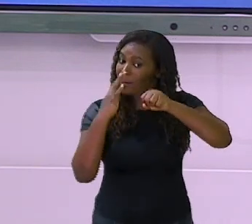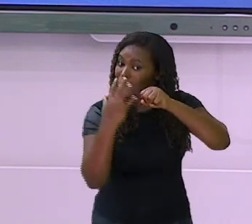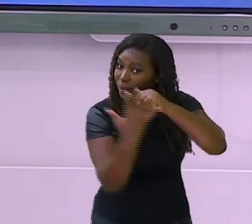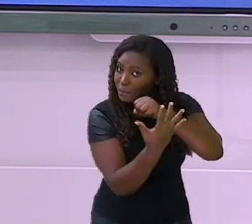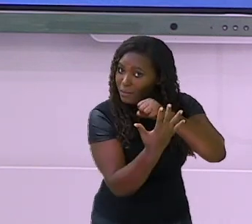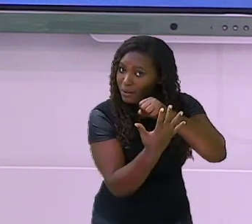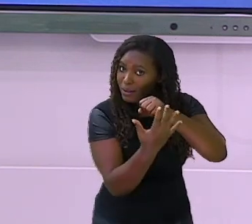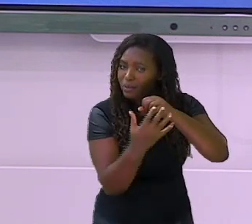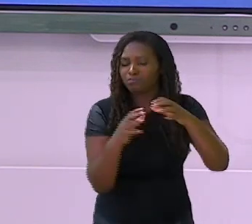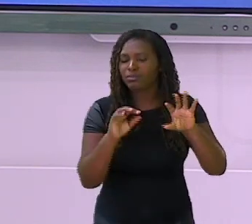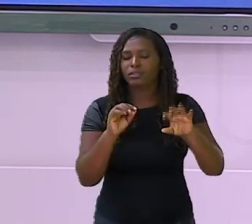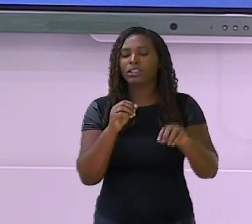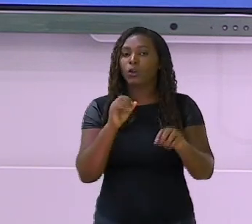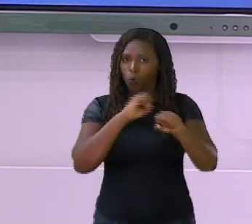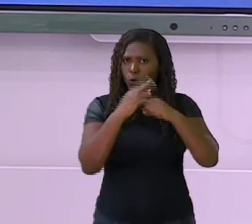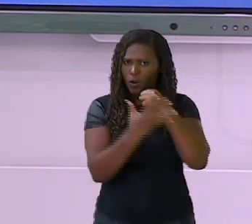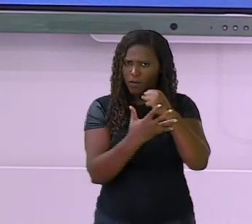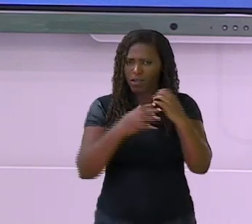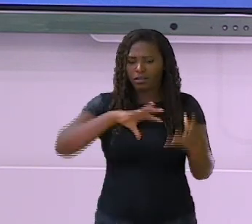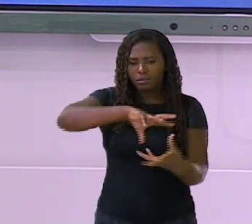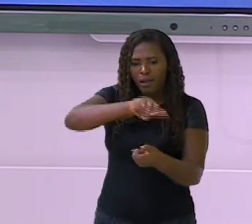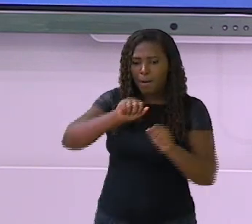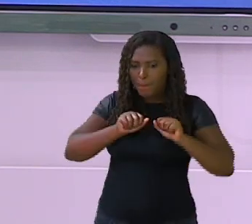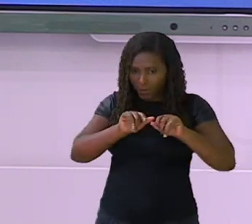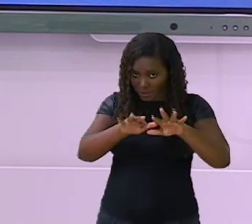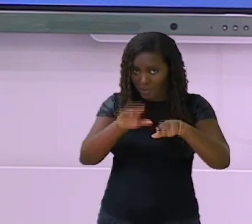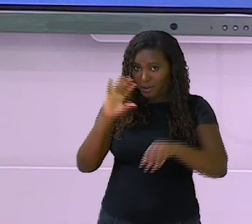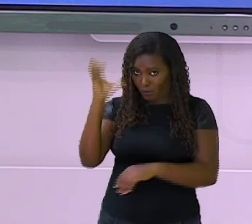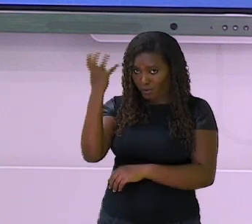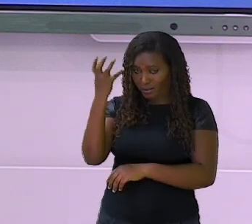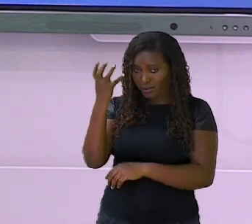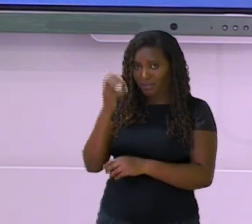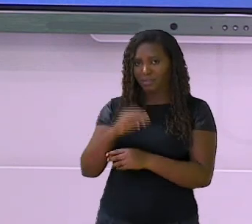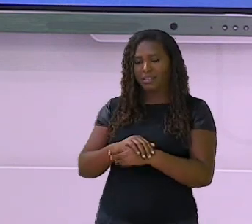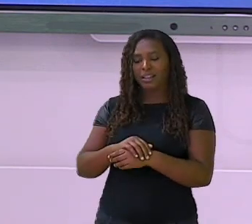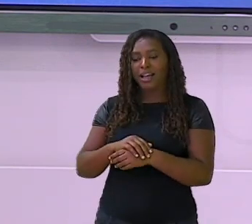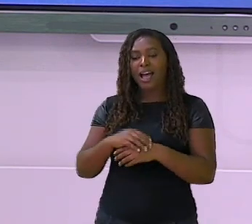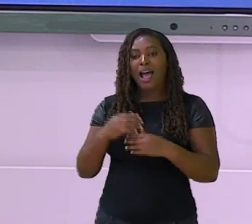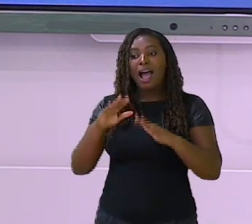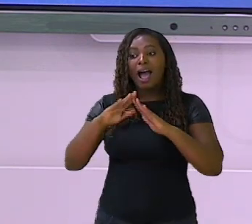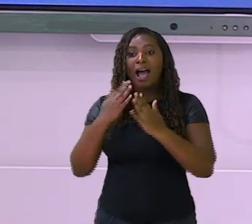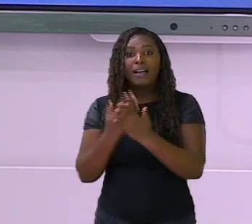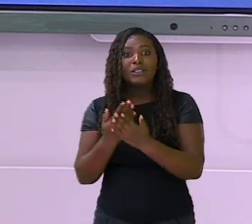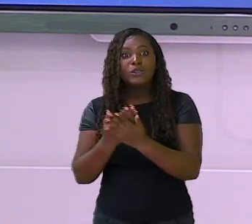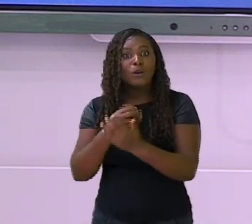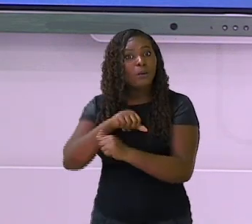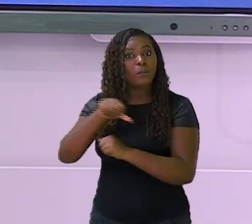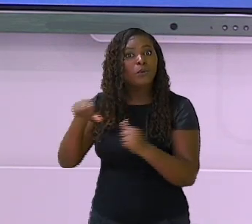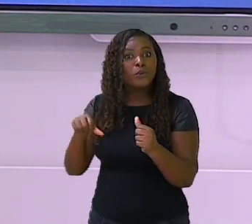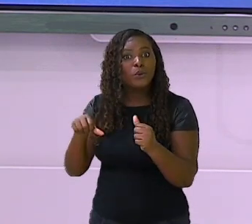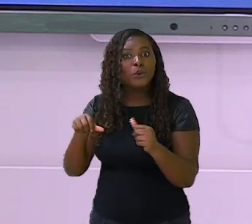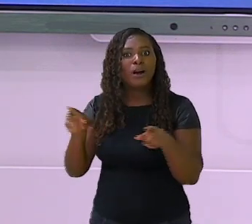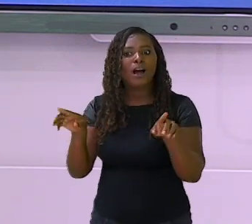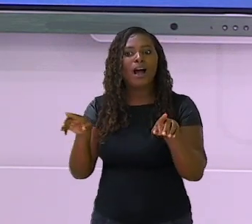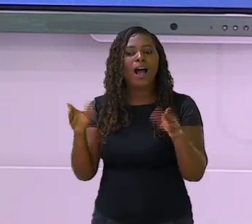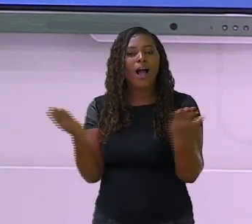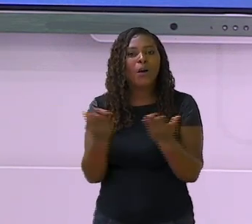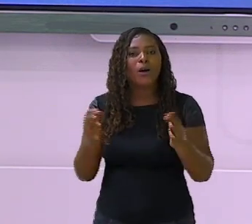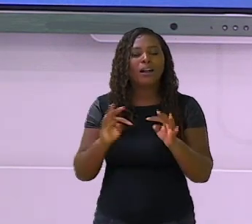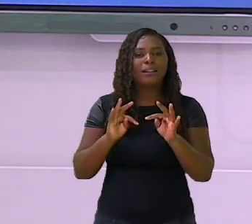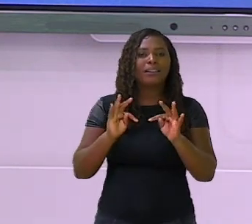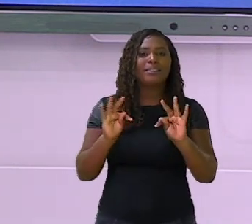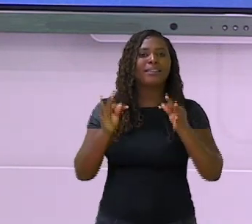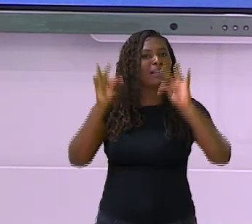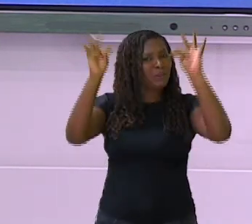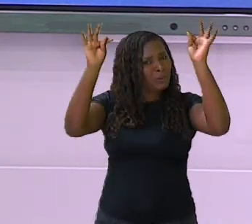tem outros formatos que, junto com a escola, fazem esse conhecimento, fazem esse aprendizado acontecer.